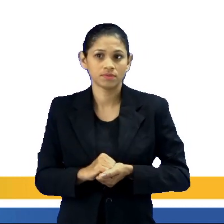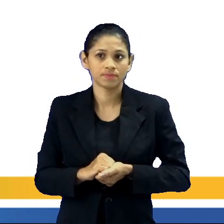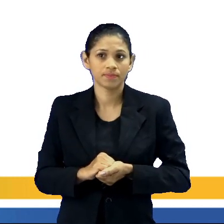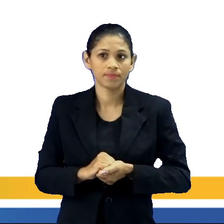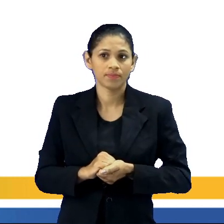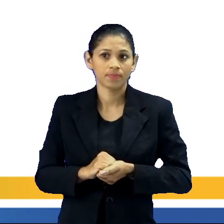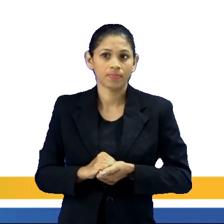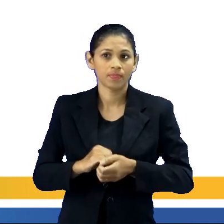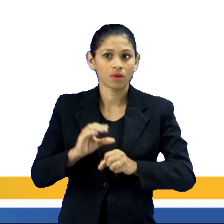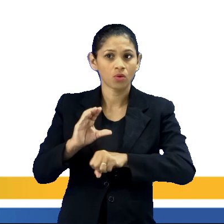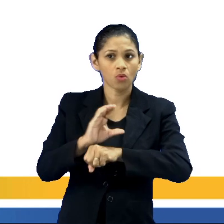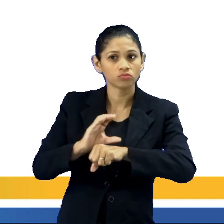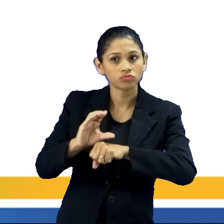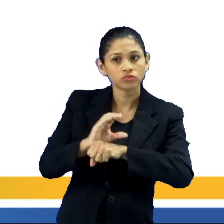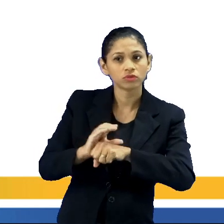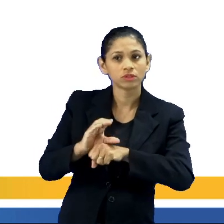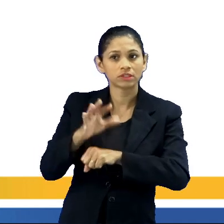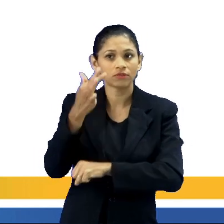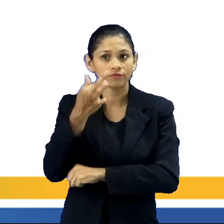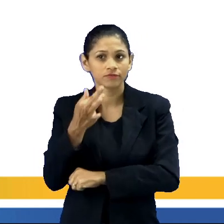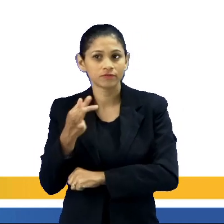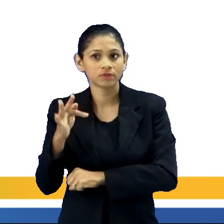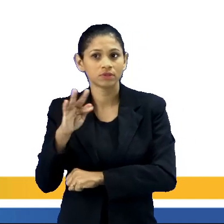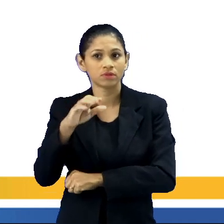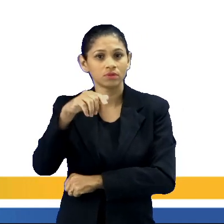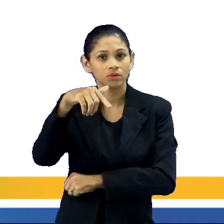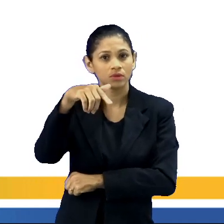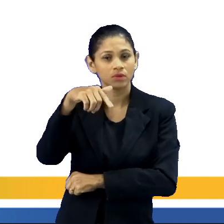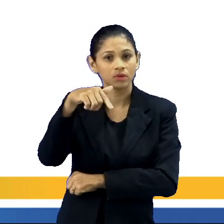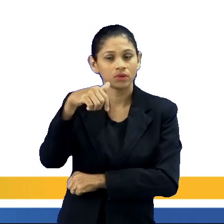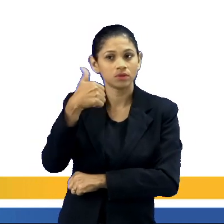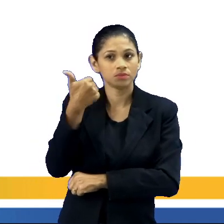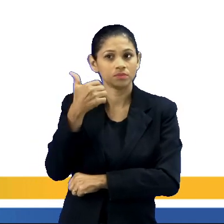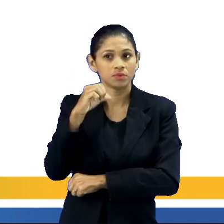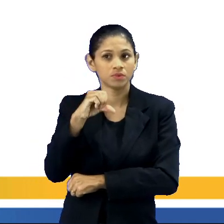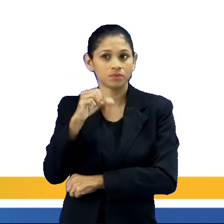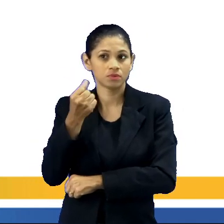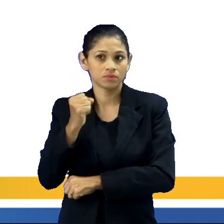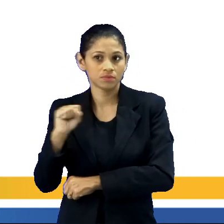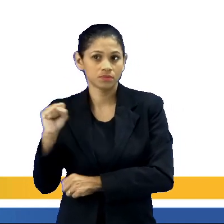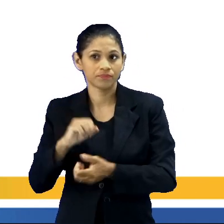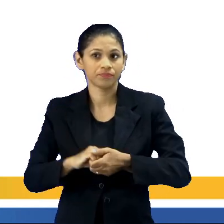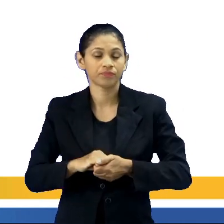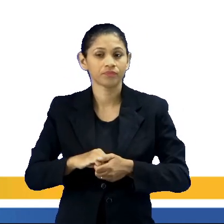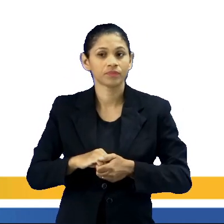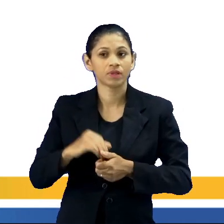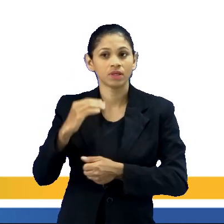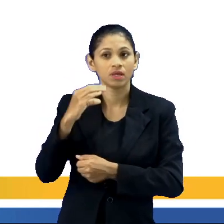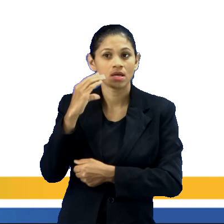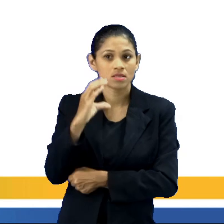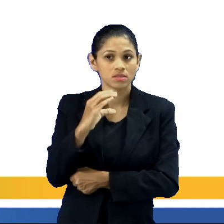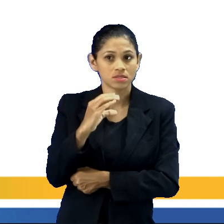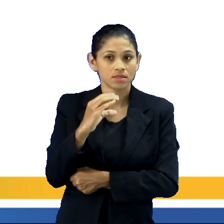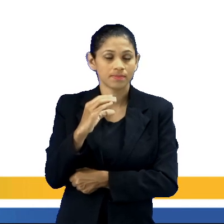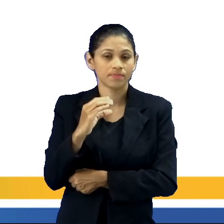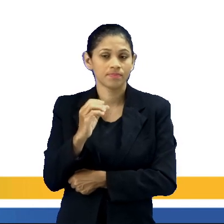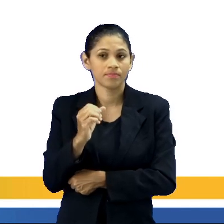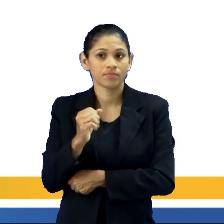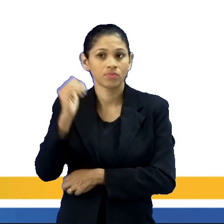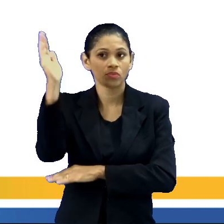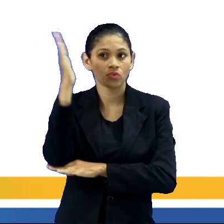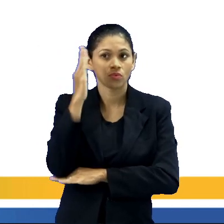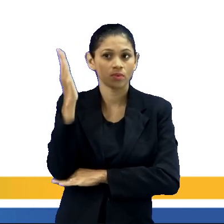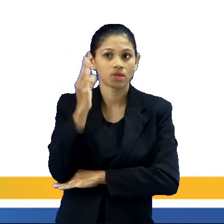1988. Letra C. No Brasil, os direitos políticos são considerados